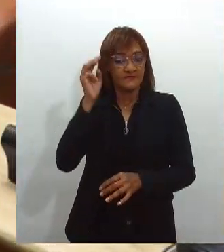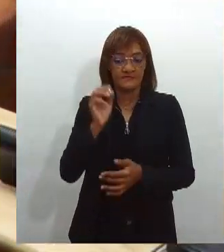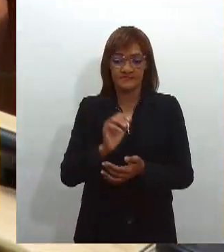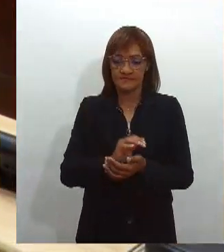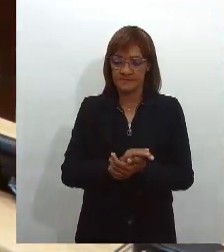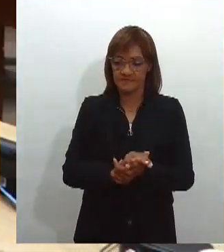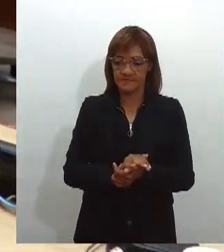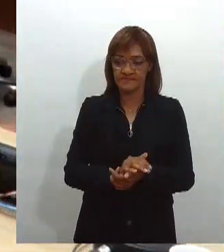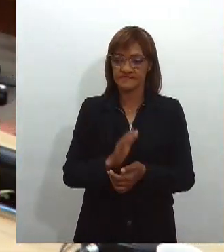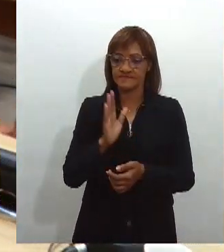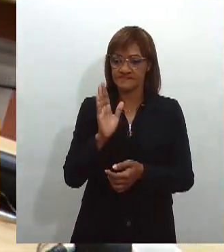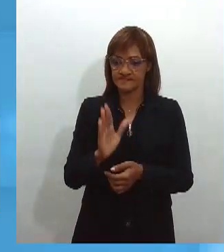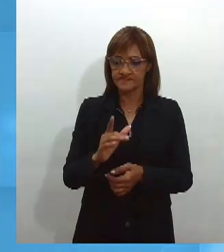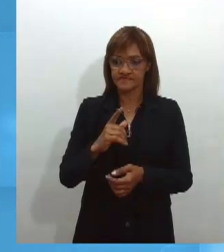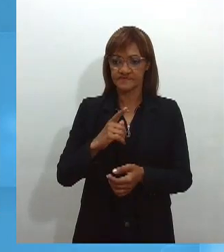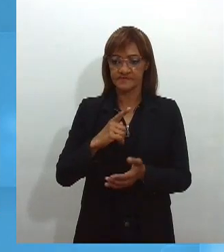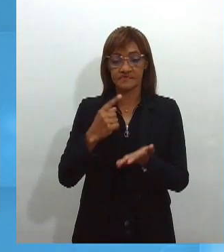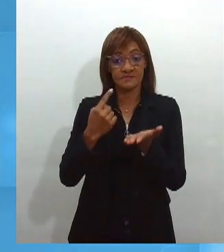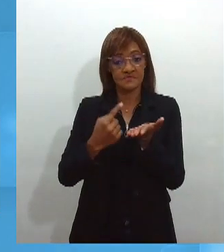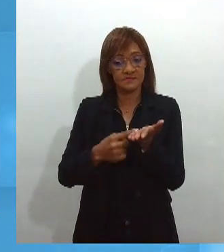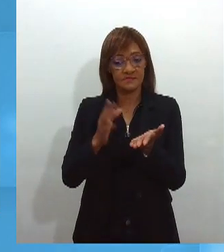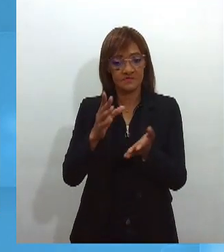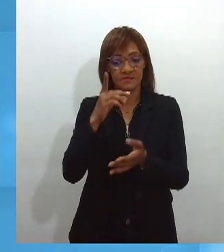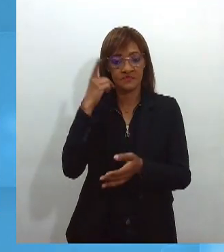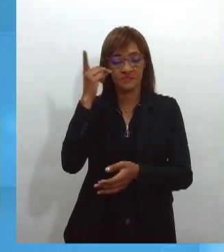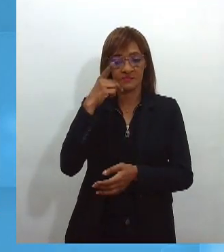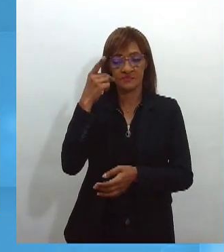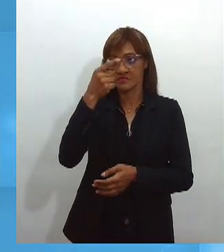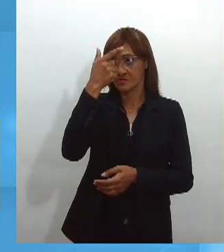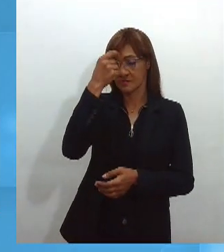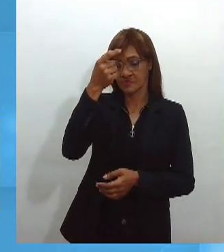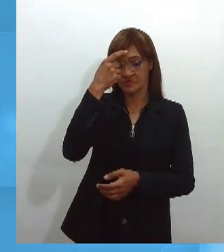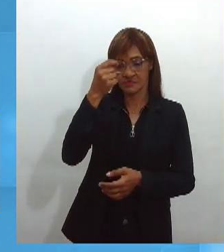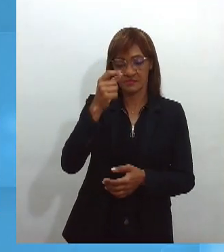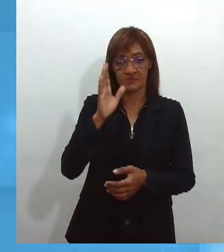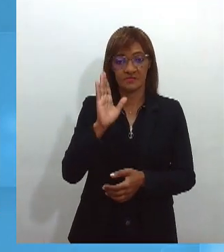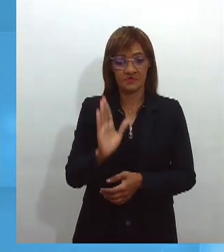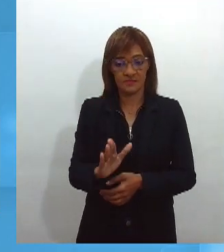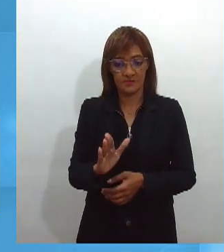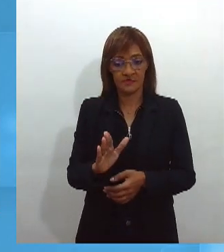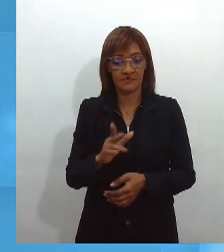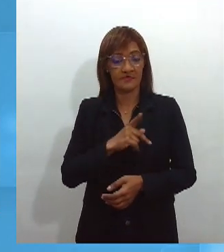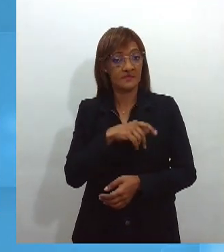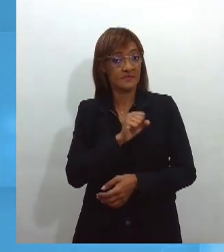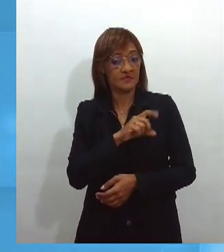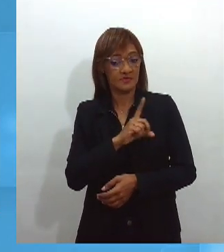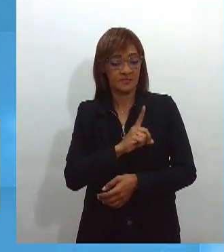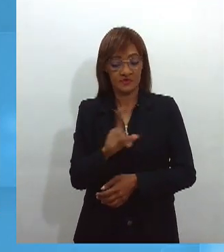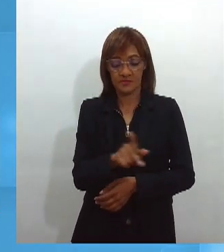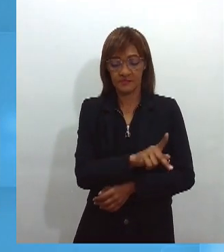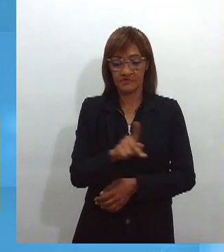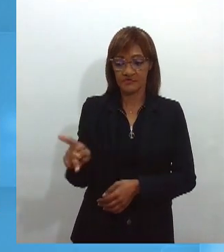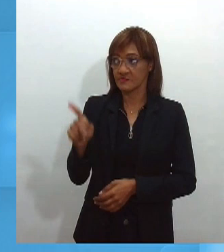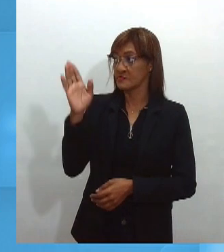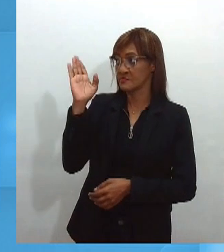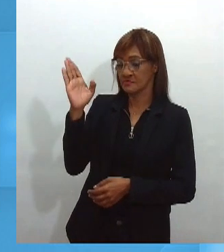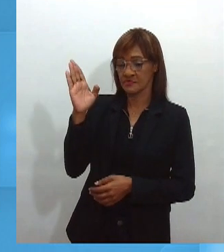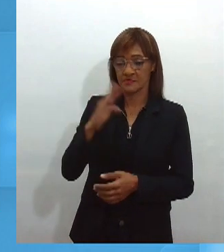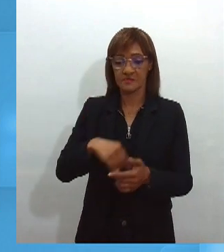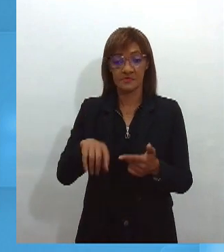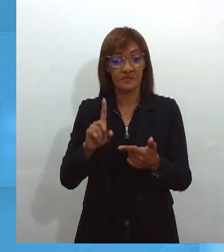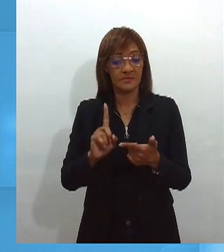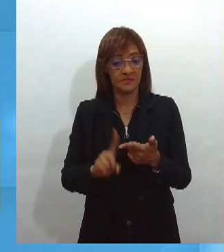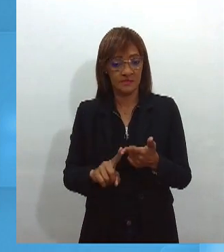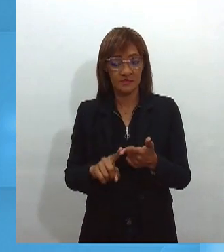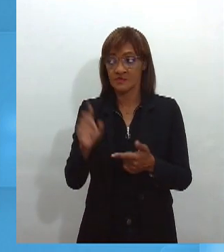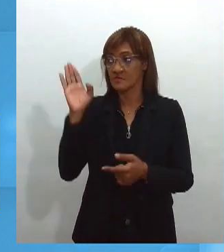composição segue com o deputado Jefferson Andrade, do PSD, na presidência da Casa Legislativa. Garibaldi